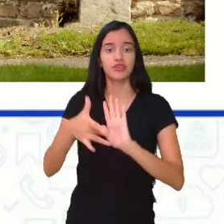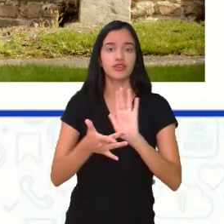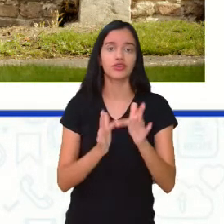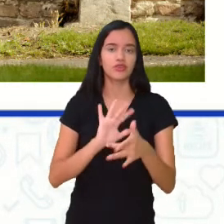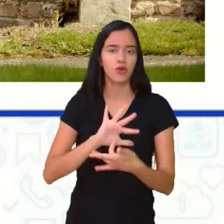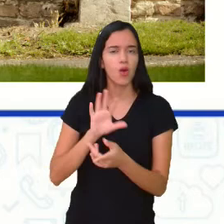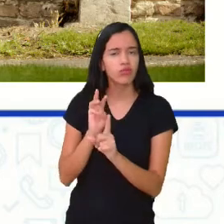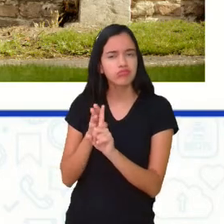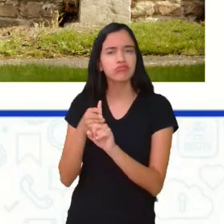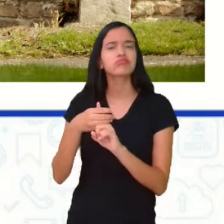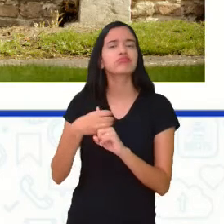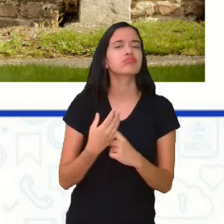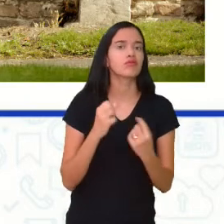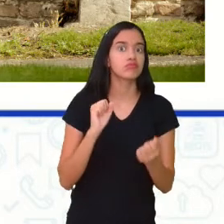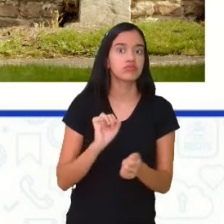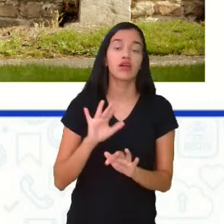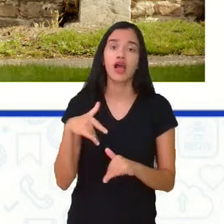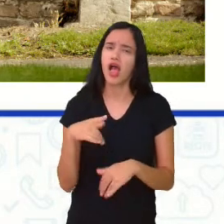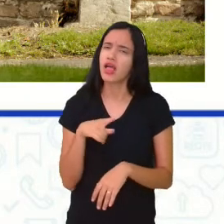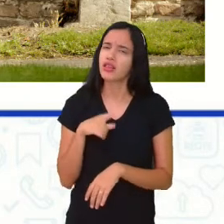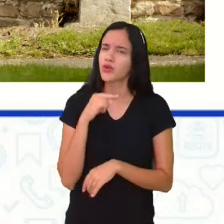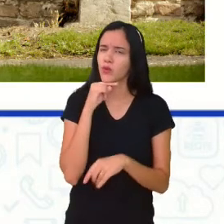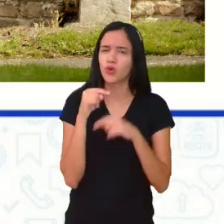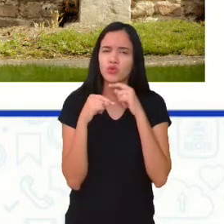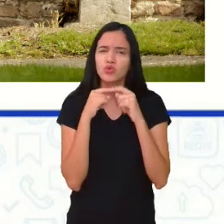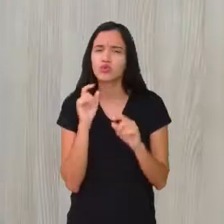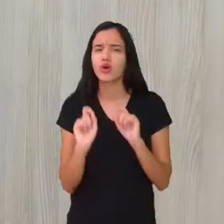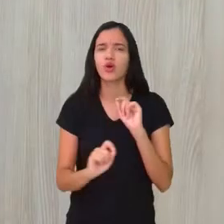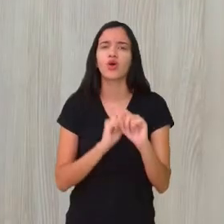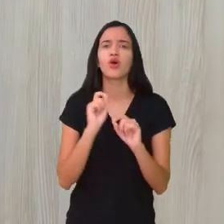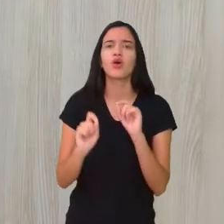muito misteriosa. Tenho uma dúvida. O que é